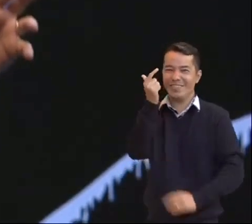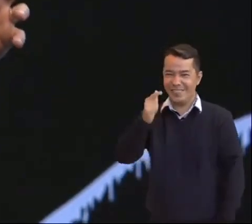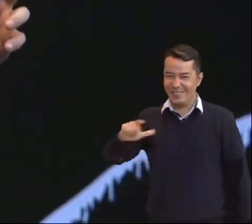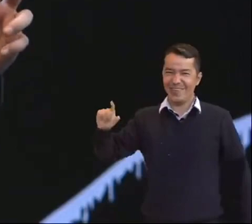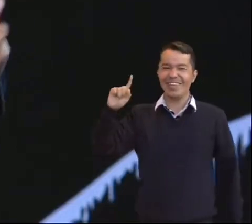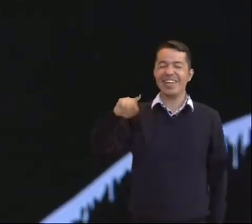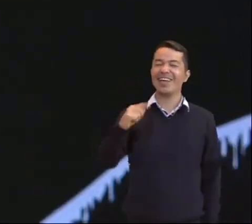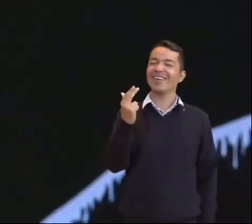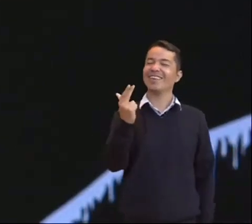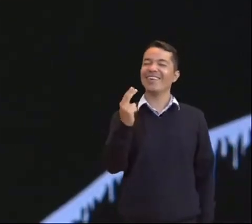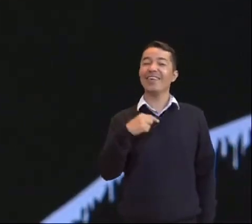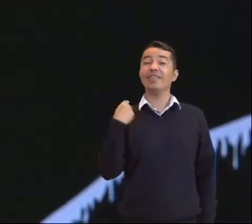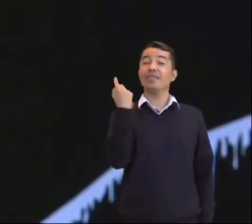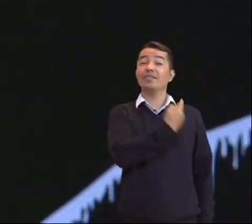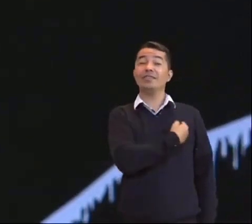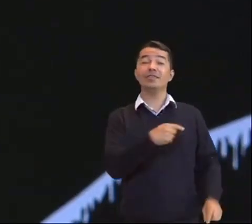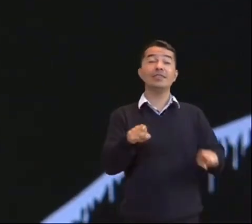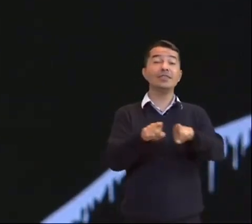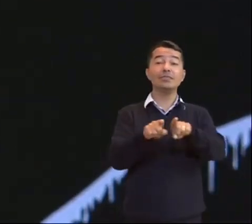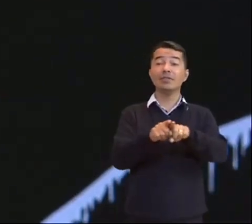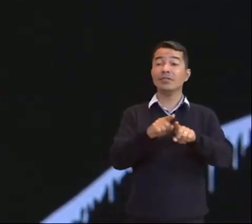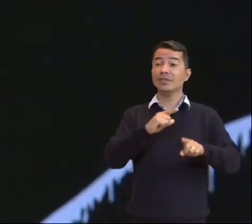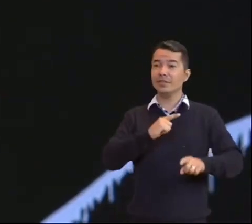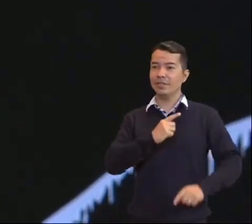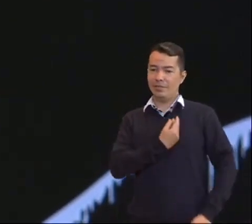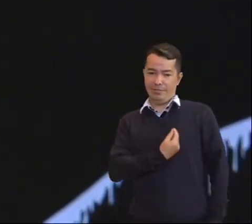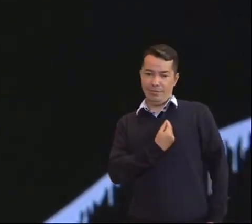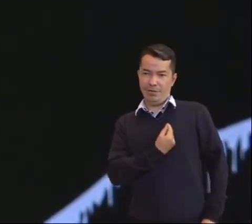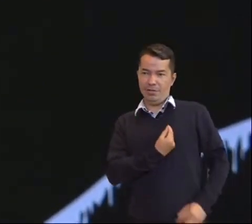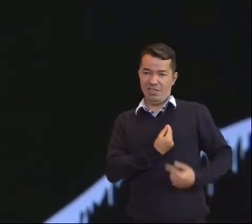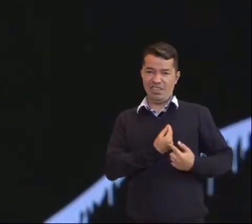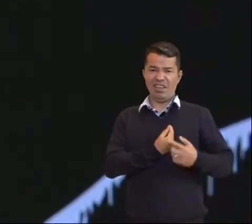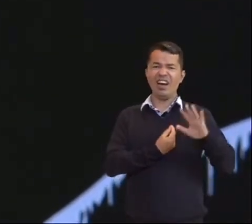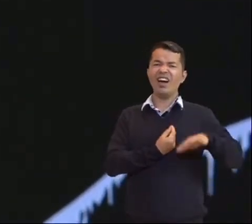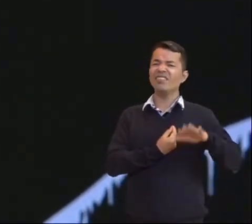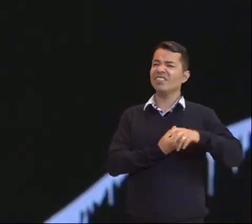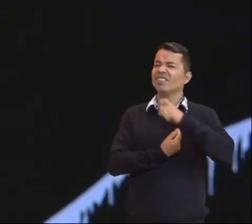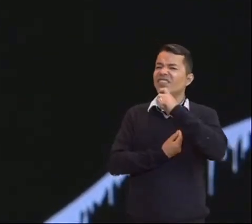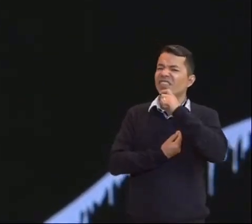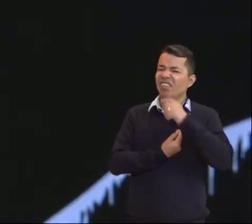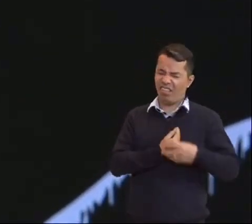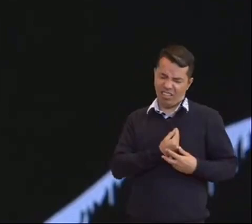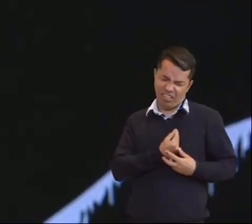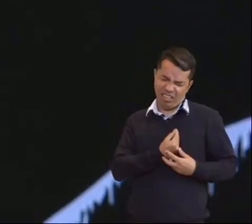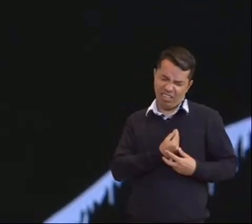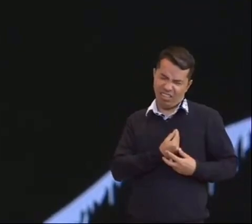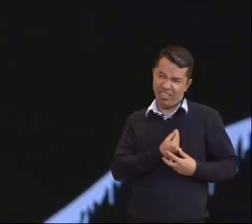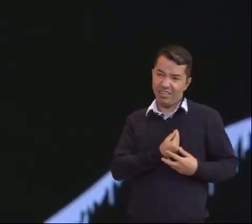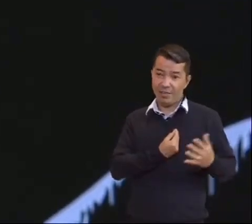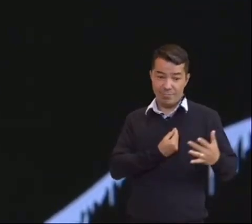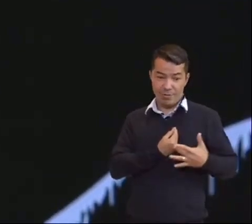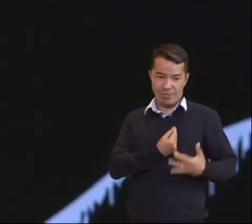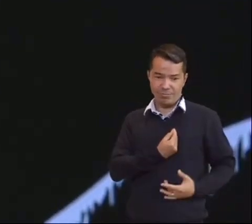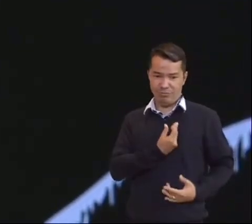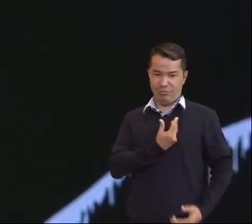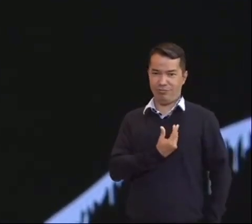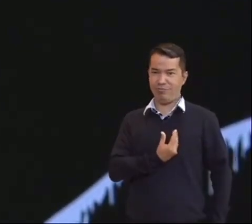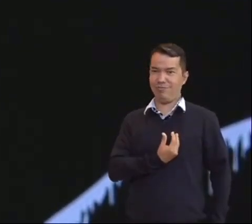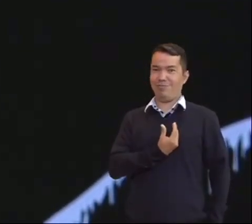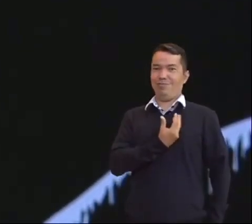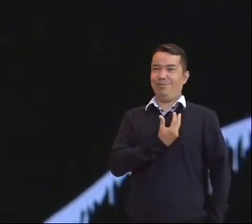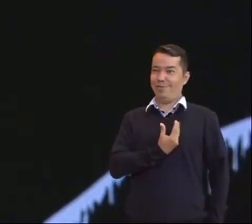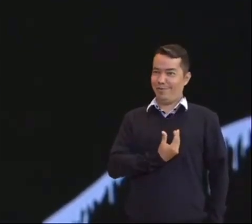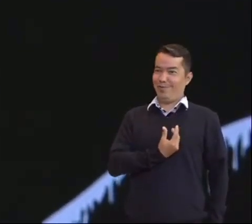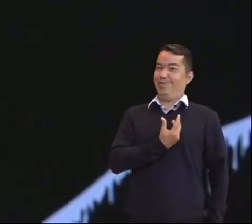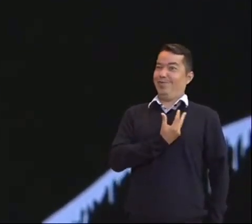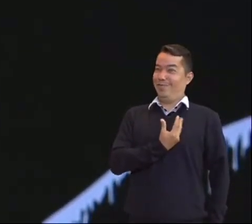colocar combustível, fazer os nossos filhos terem sim entusiasmo, paixão, levá-los para esse caminho